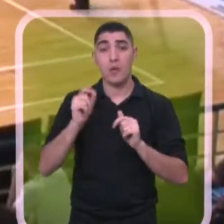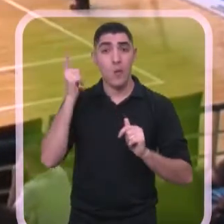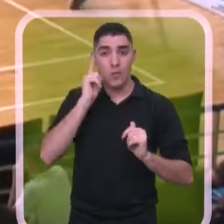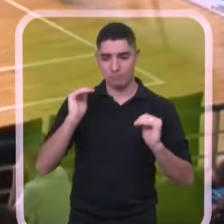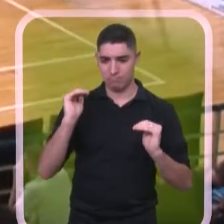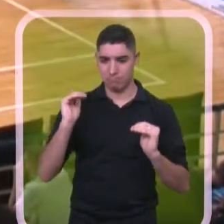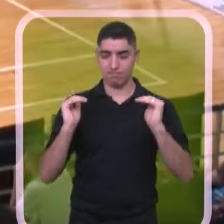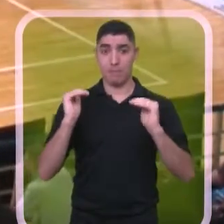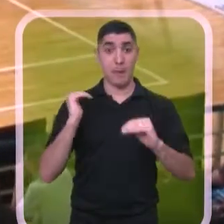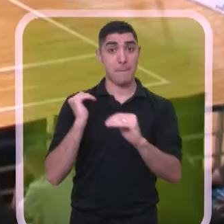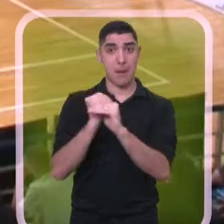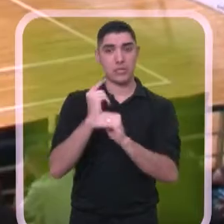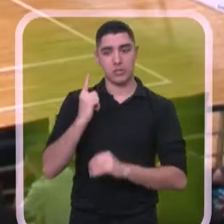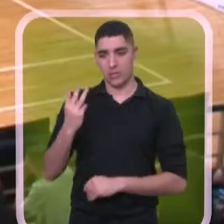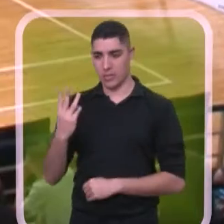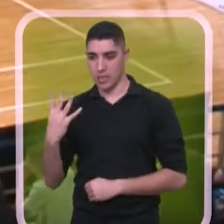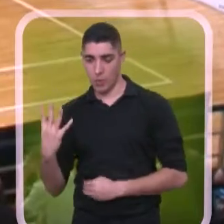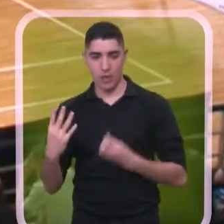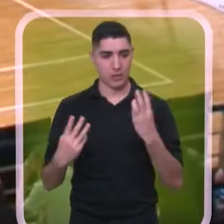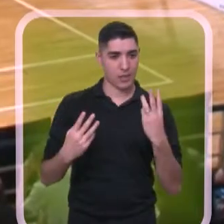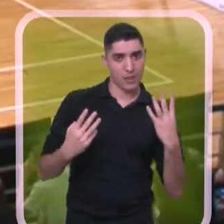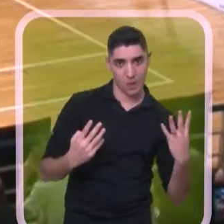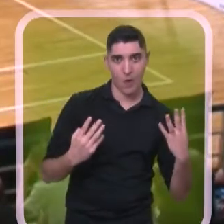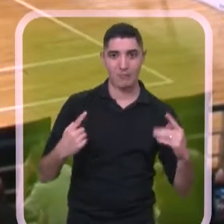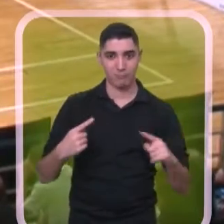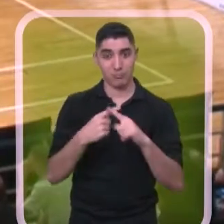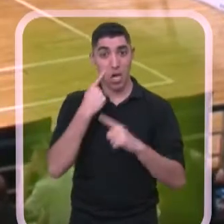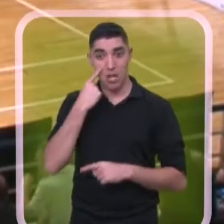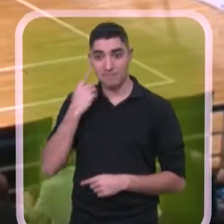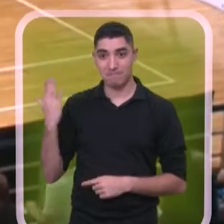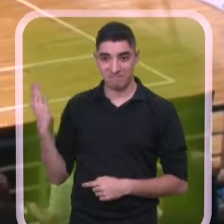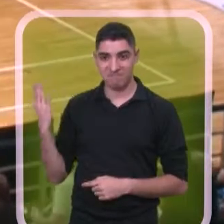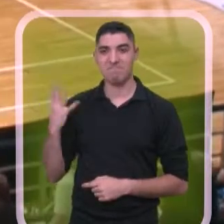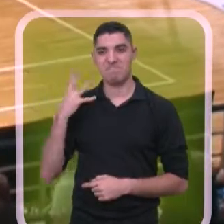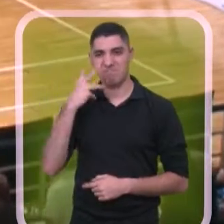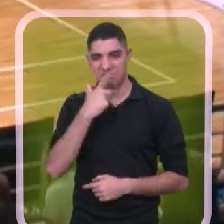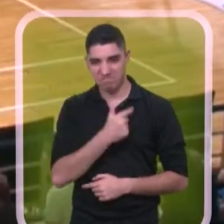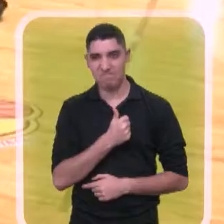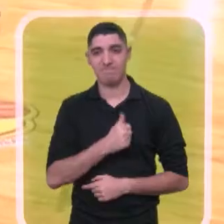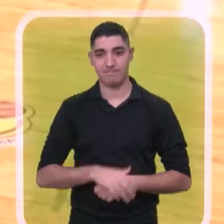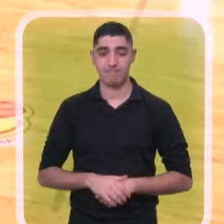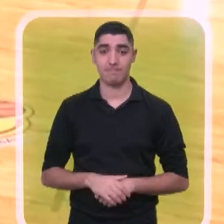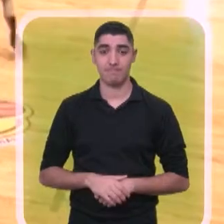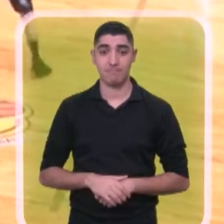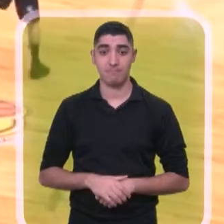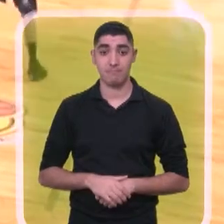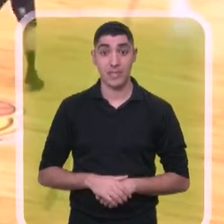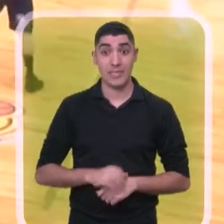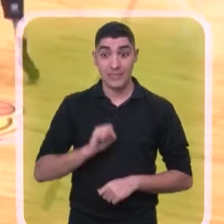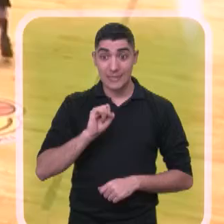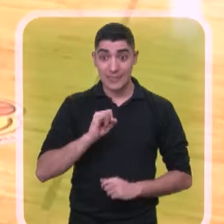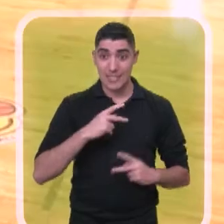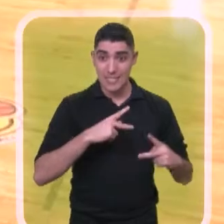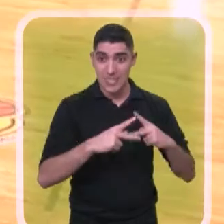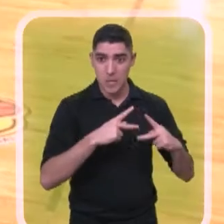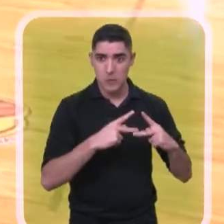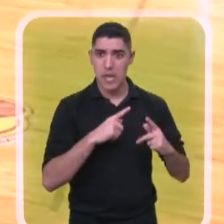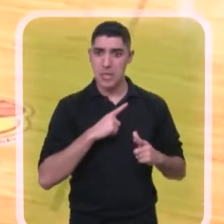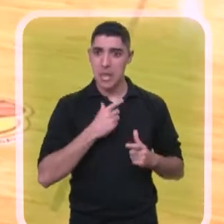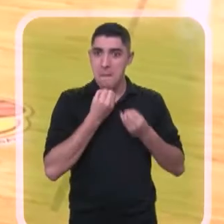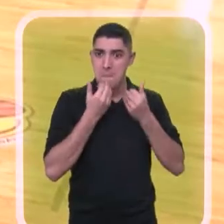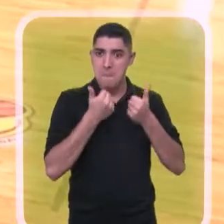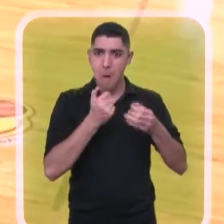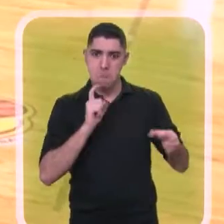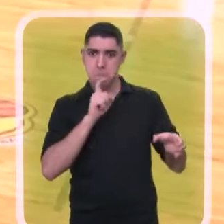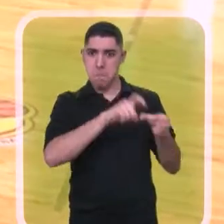placar mostrava 34-34 depois dessa linda bola de Chuá de Figueiredo. Se o São José contava com a mão